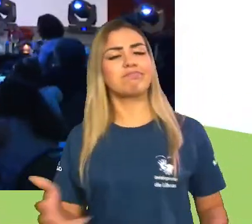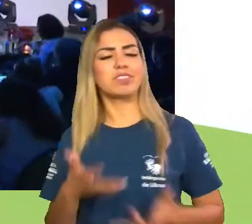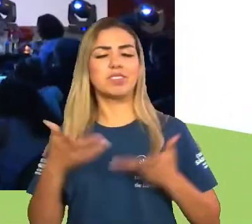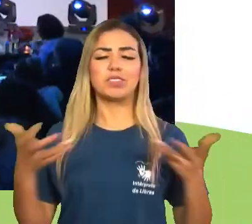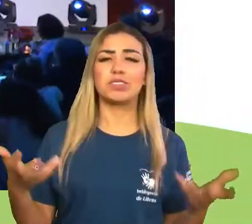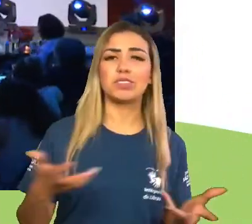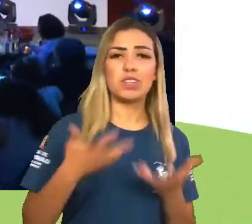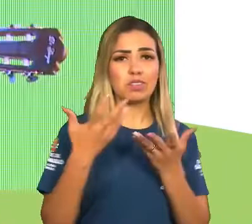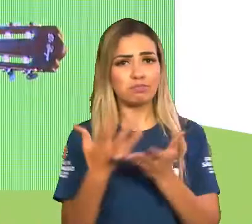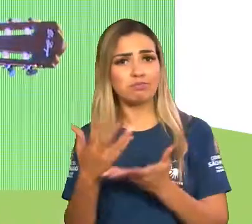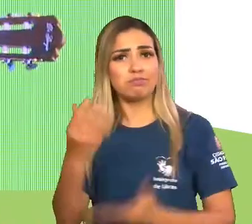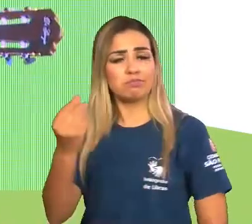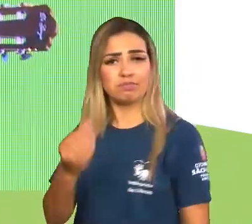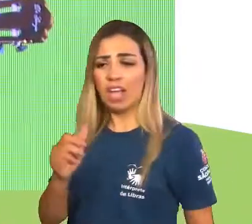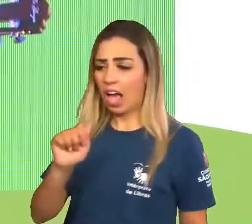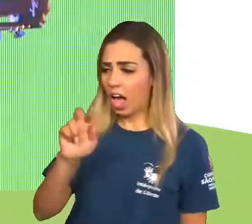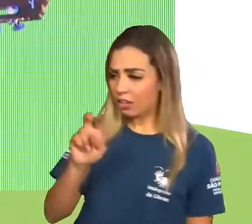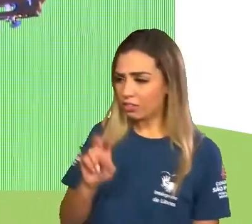vai.